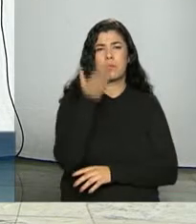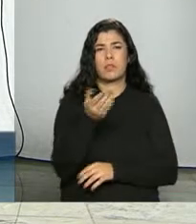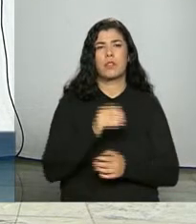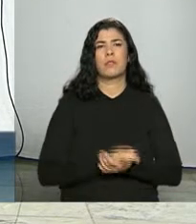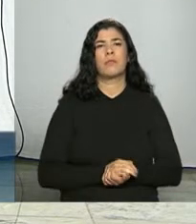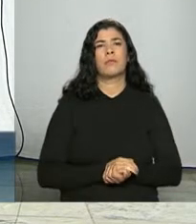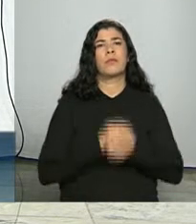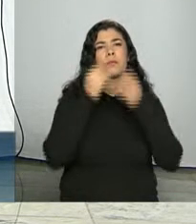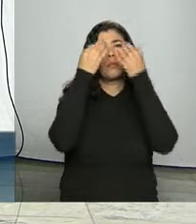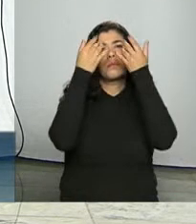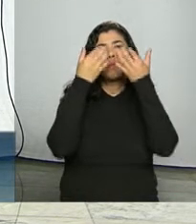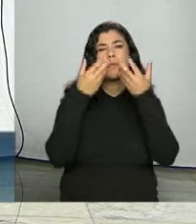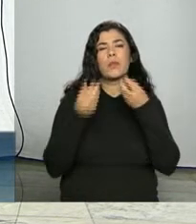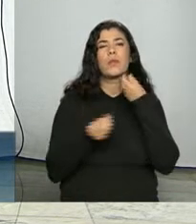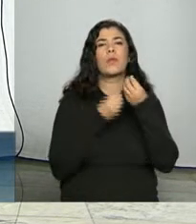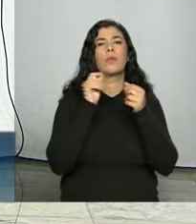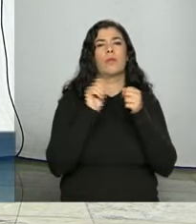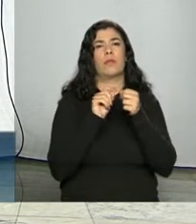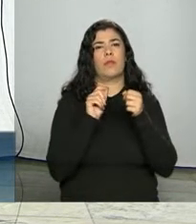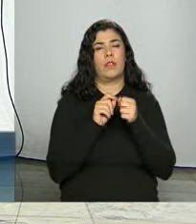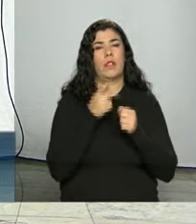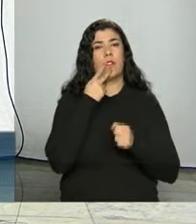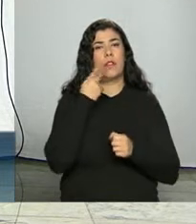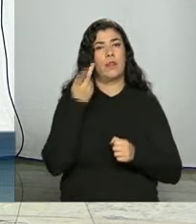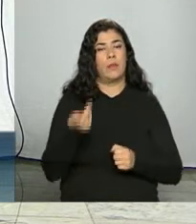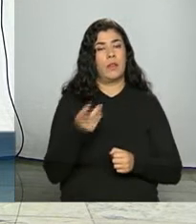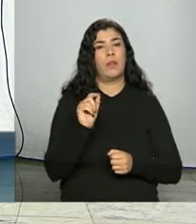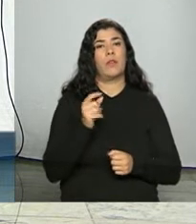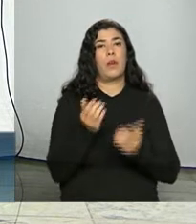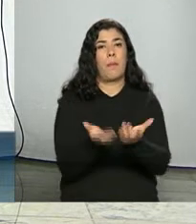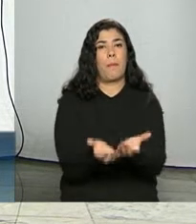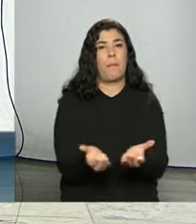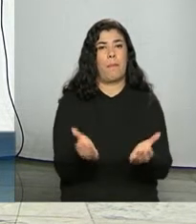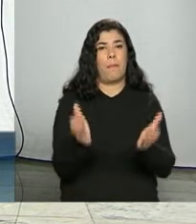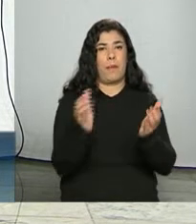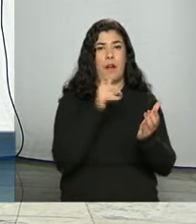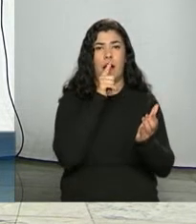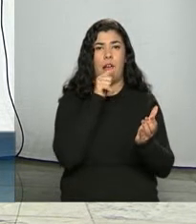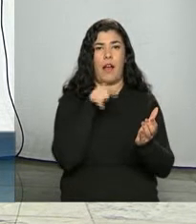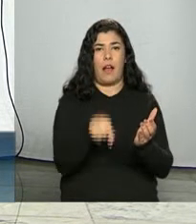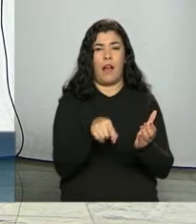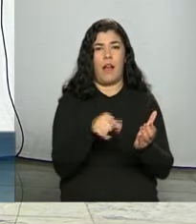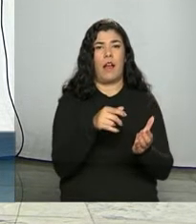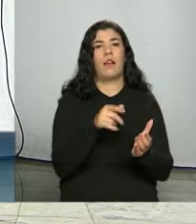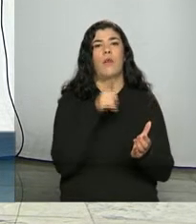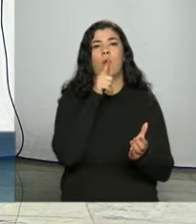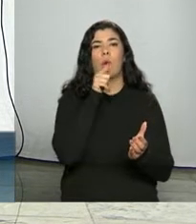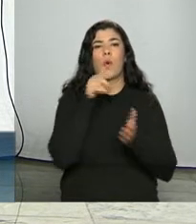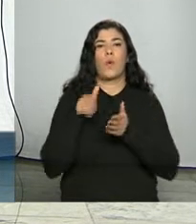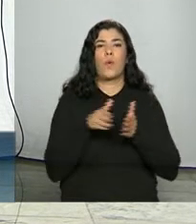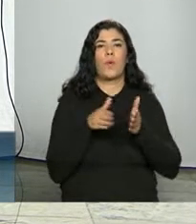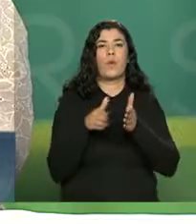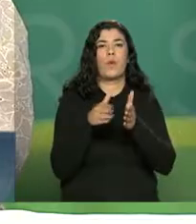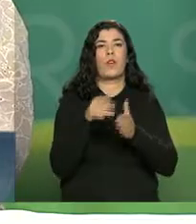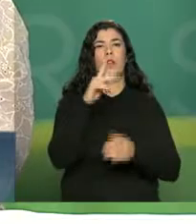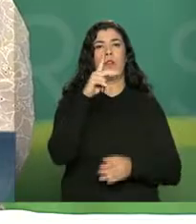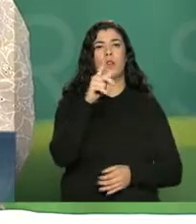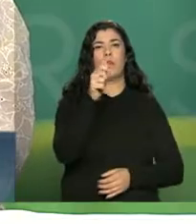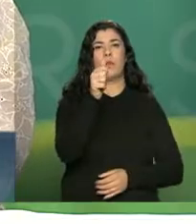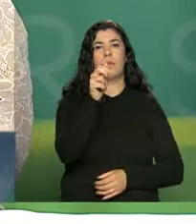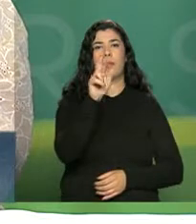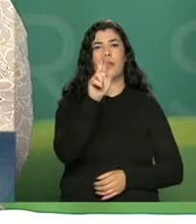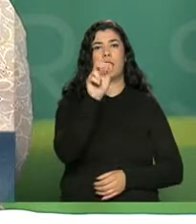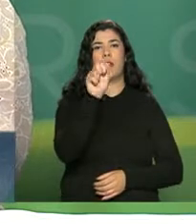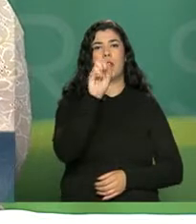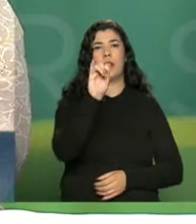olha um pouquinho quando foi explicar nós vamos falando do Paraíba do Sul tá o ovo a melhora no rio Paraíba do Sul é isso que ele tá